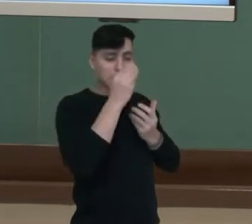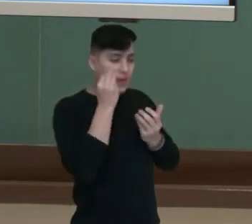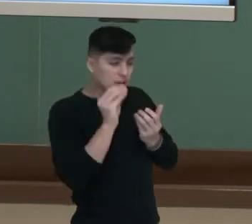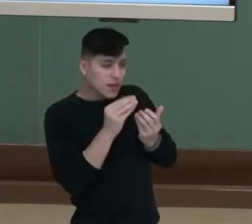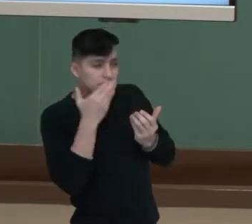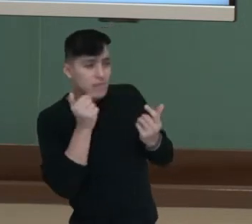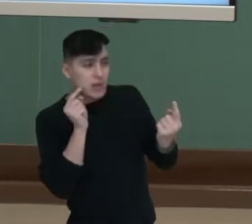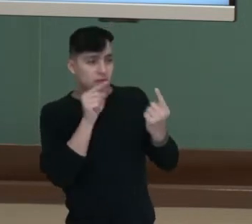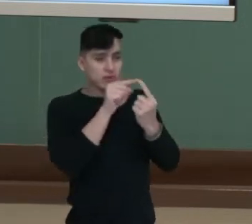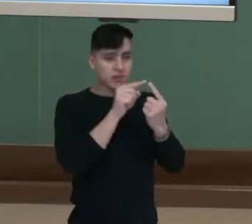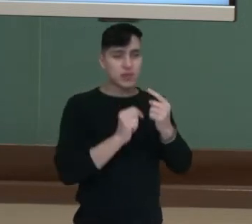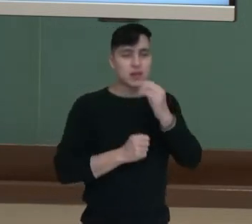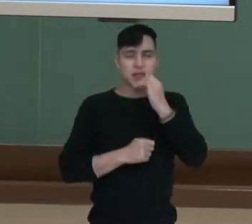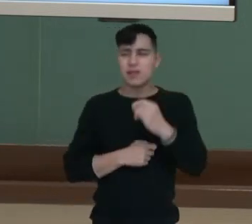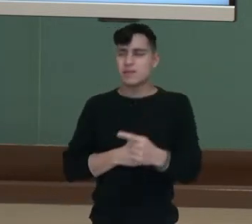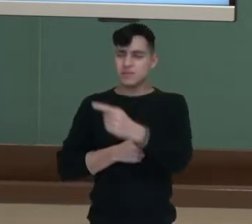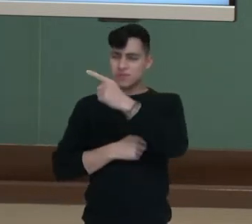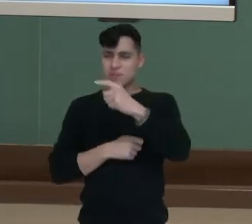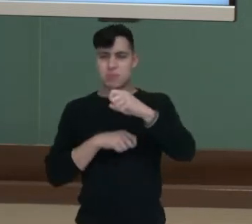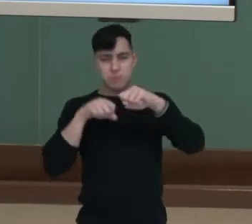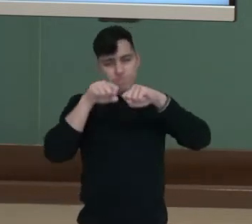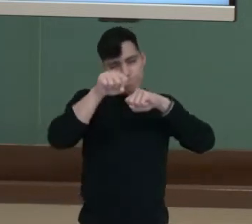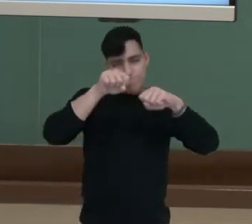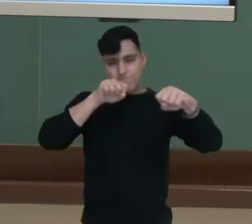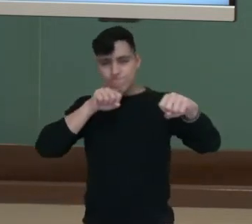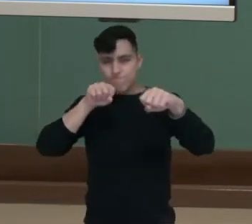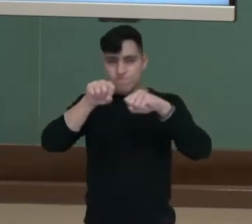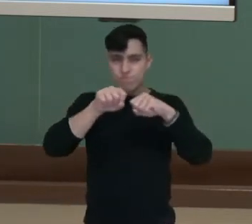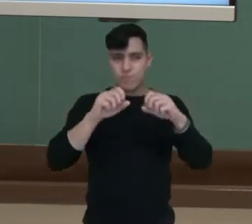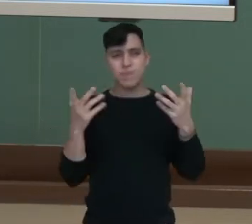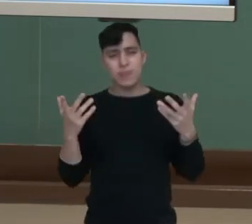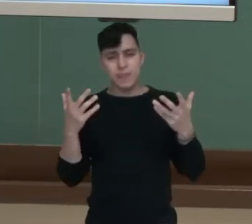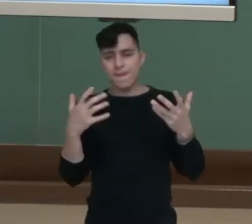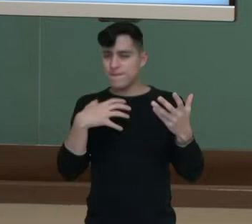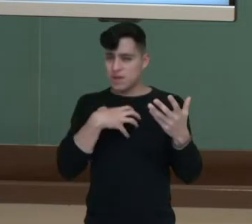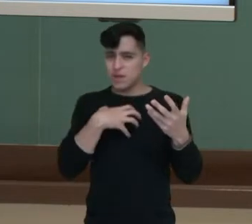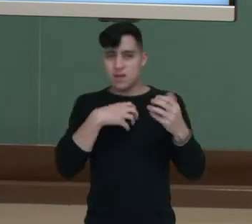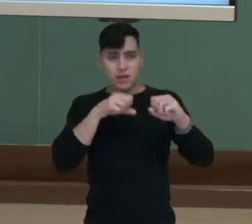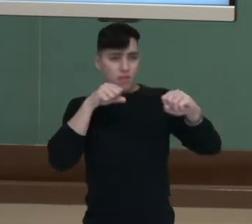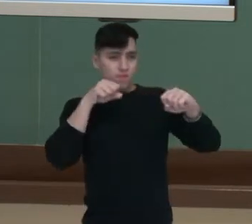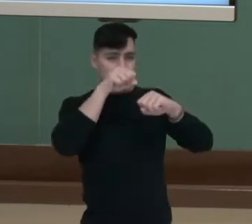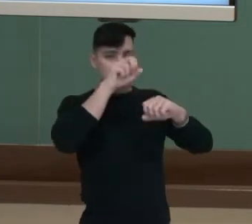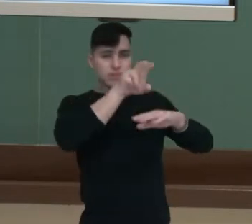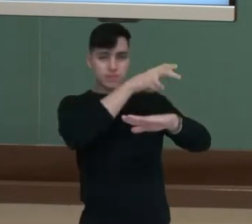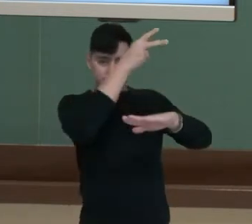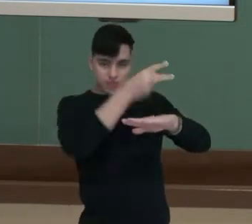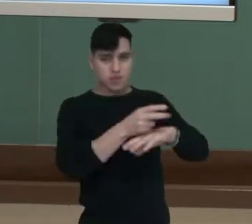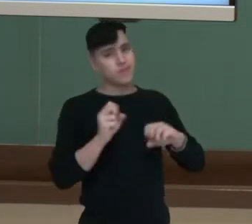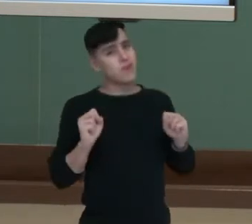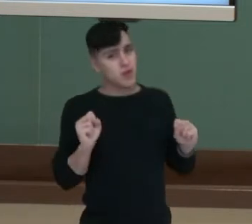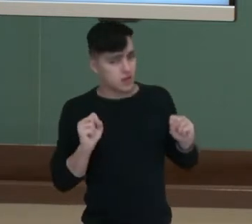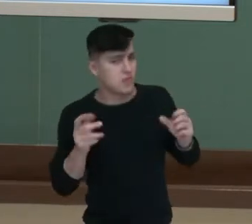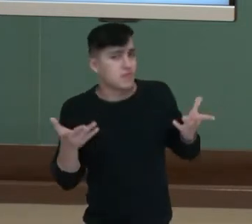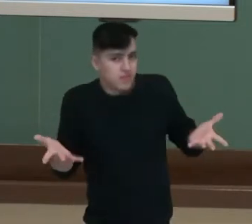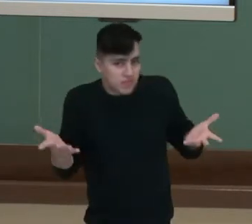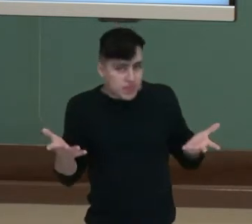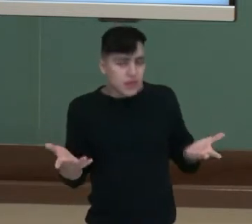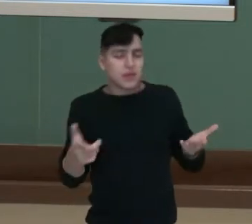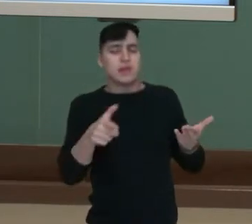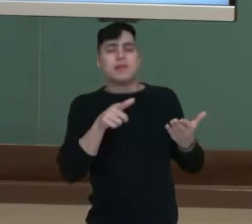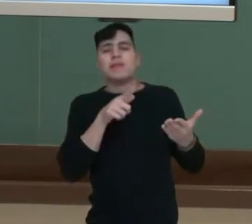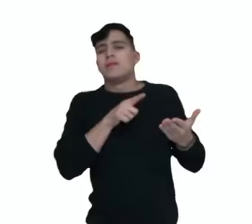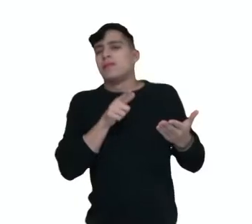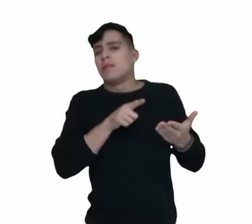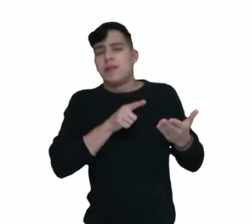acertar. Aqui é uma luta de boxe, né? O objetivo da luta de boxe é um nocaute. Então, ele pode usar de golpes